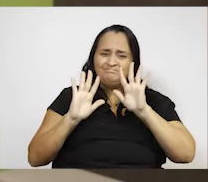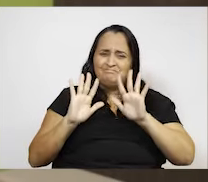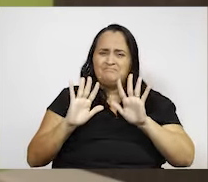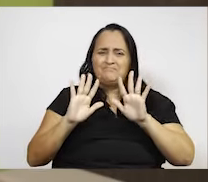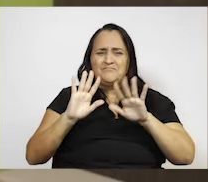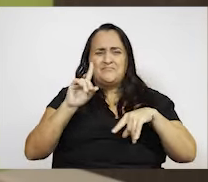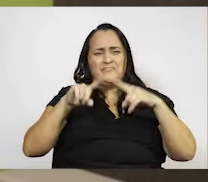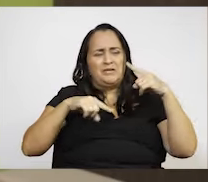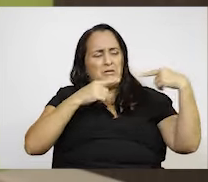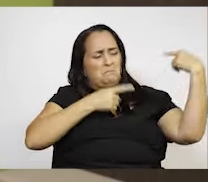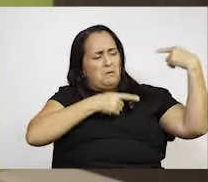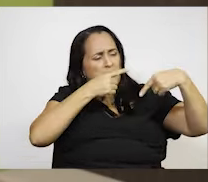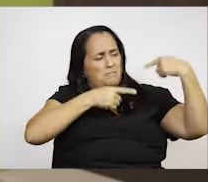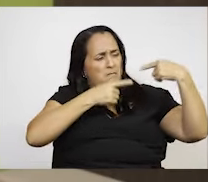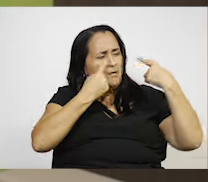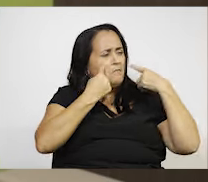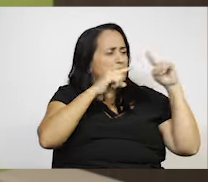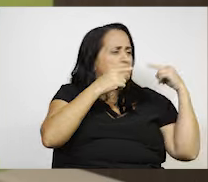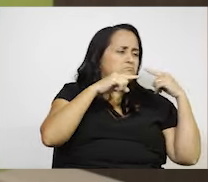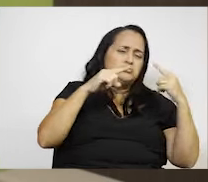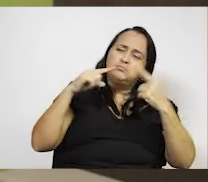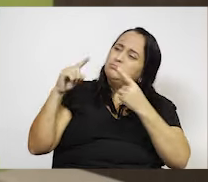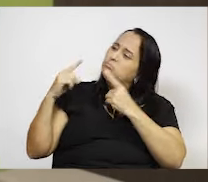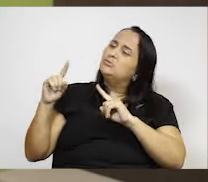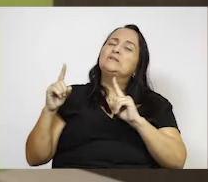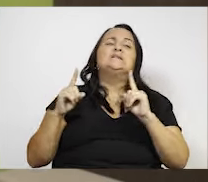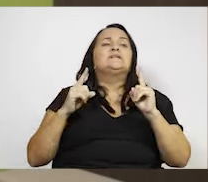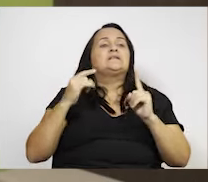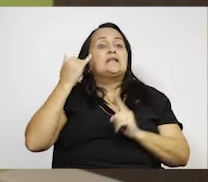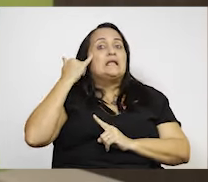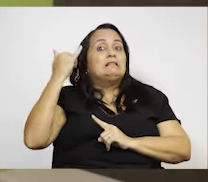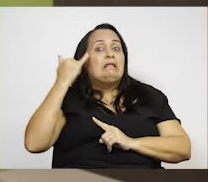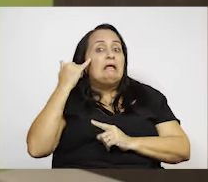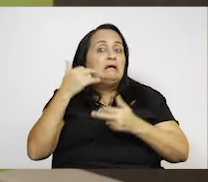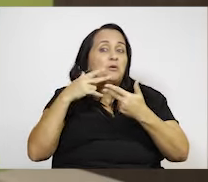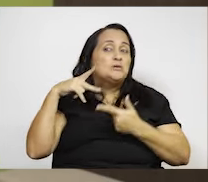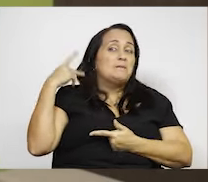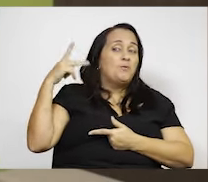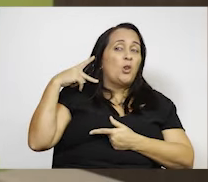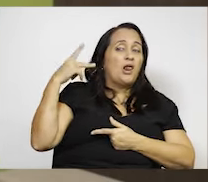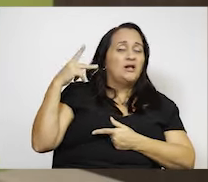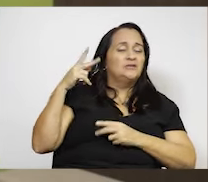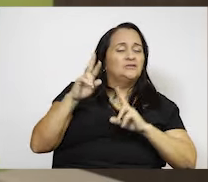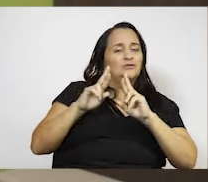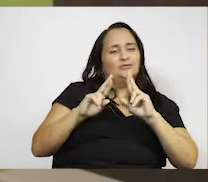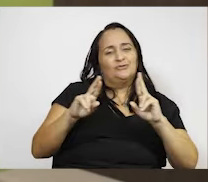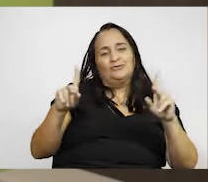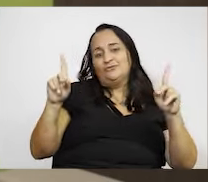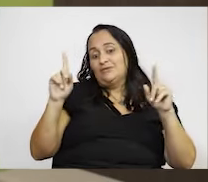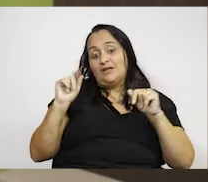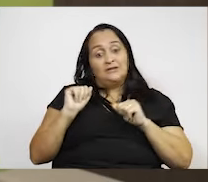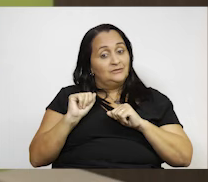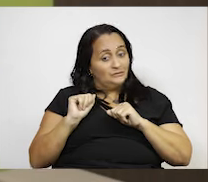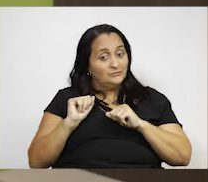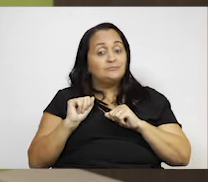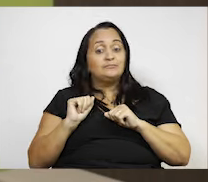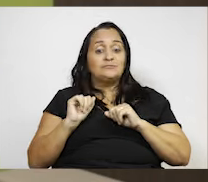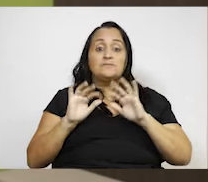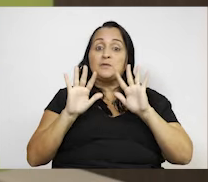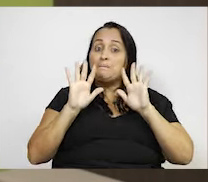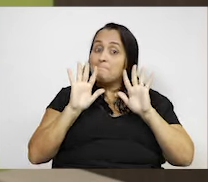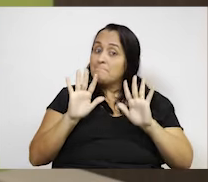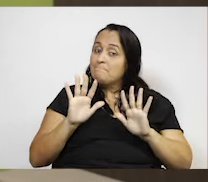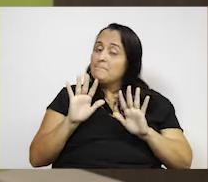debate eleitoral, que os políticos vêm, se reúnem para discutir ideias. Não naquela formalidade, mas sim, um